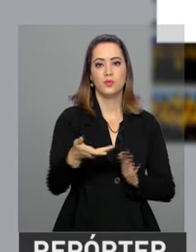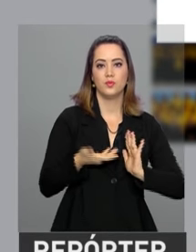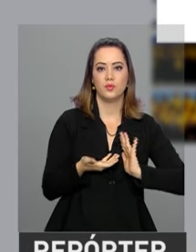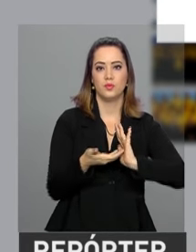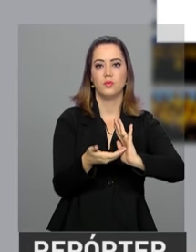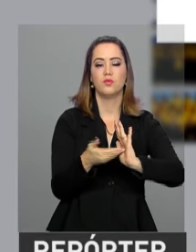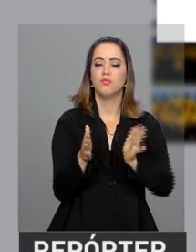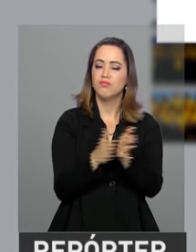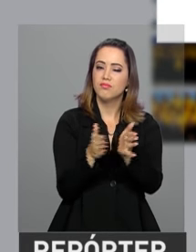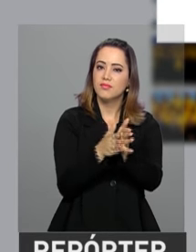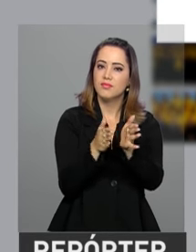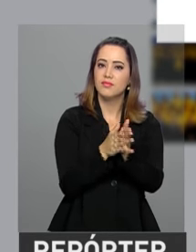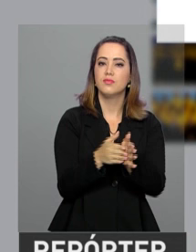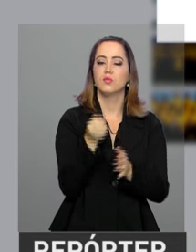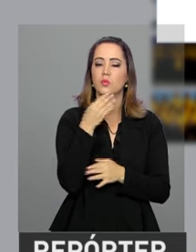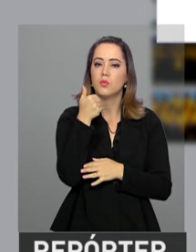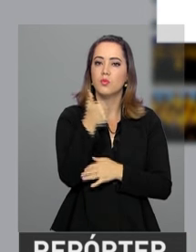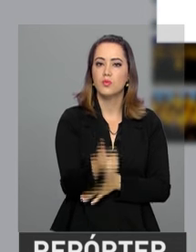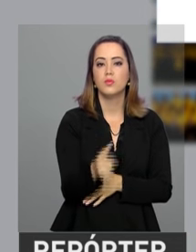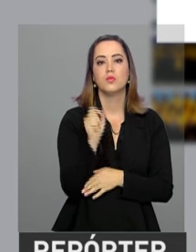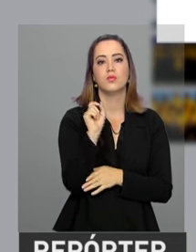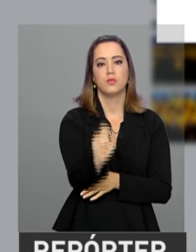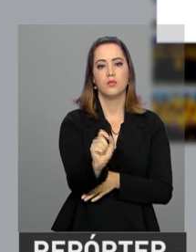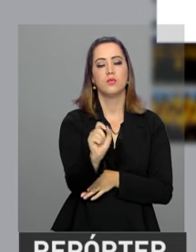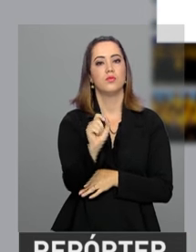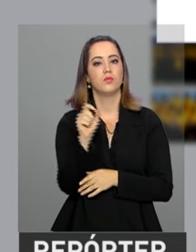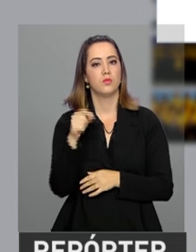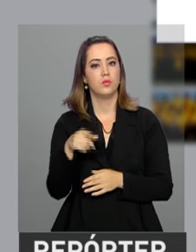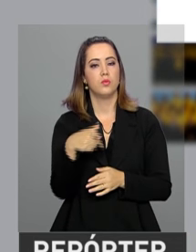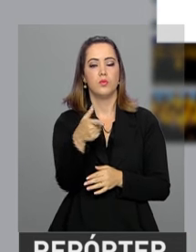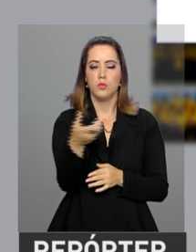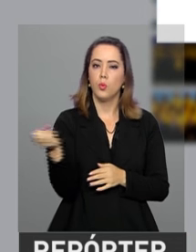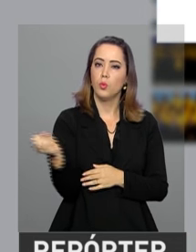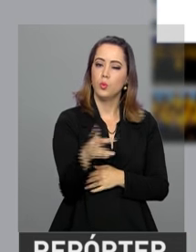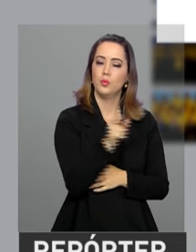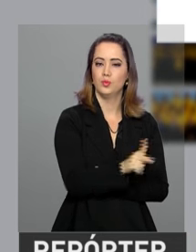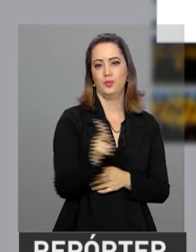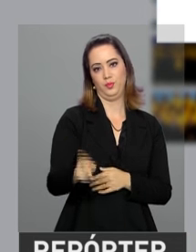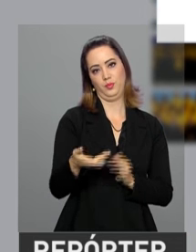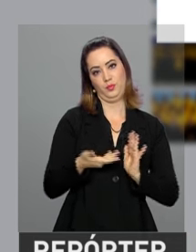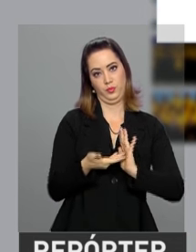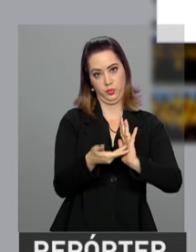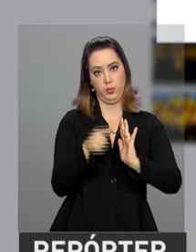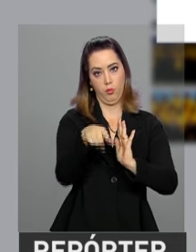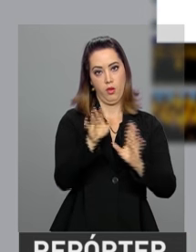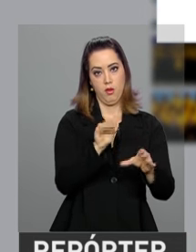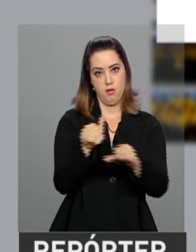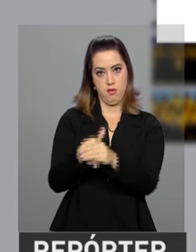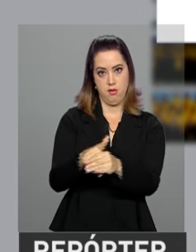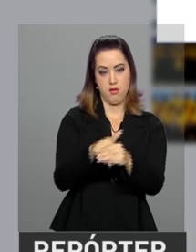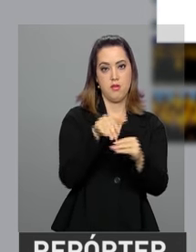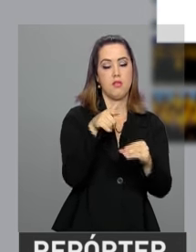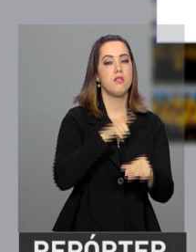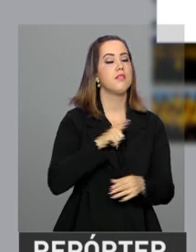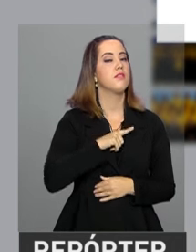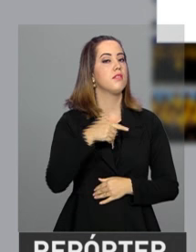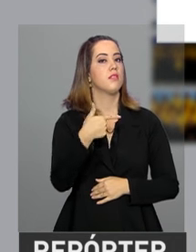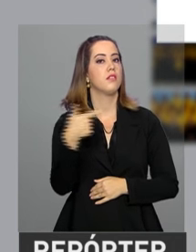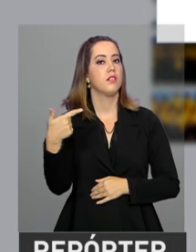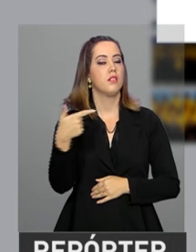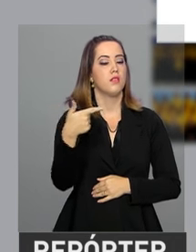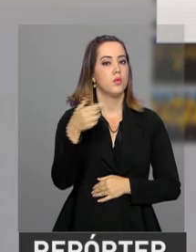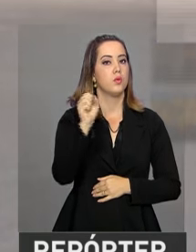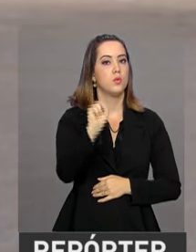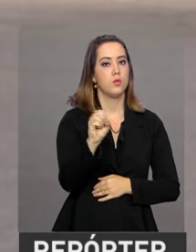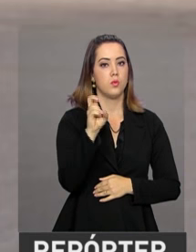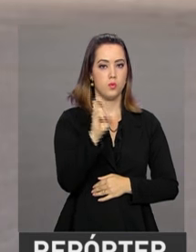desejou sucesso ao parlamentar no comando da Casa. Maia foi eleito com os votos de 285